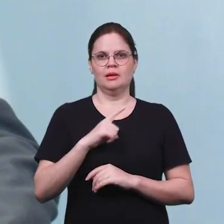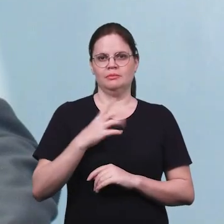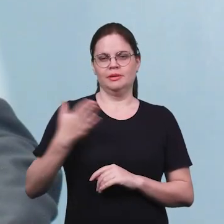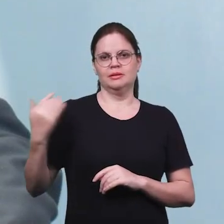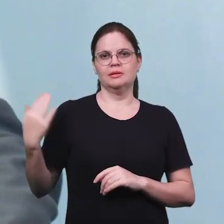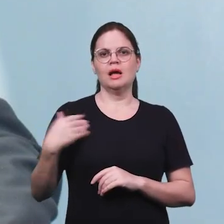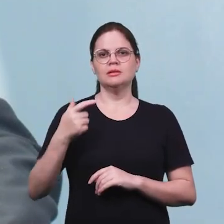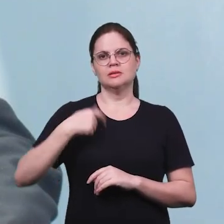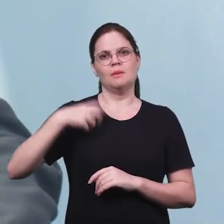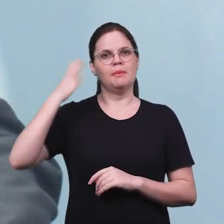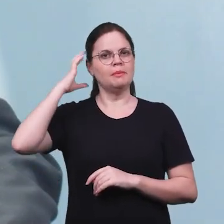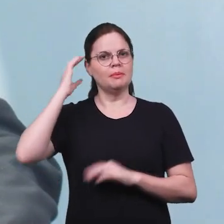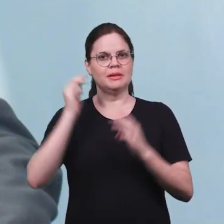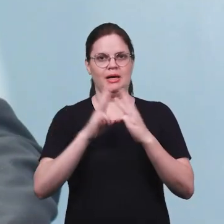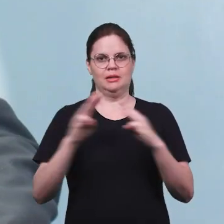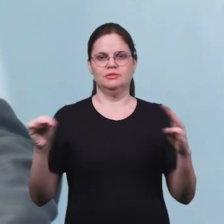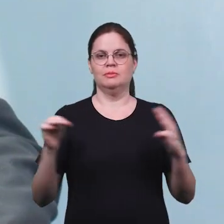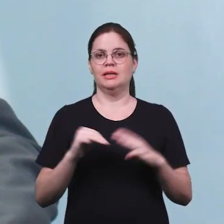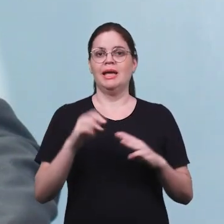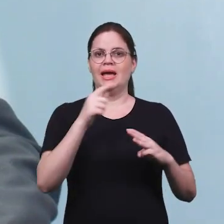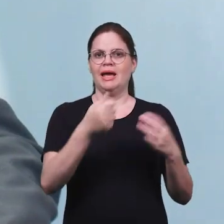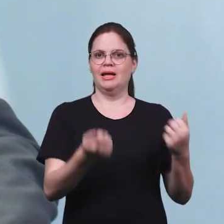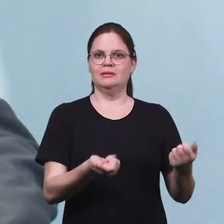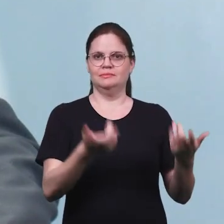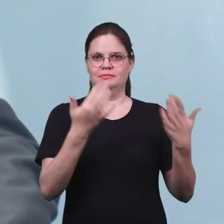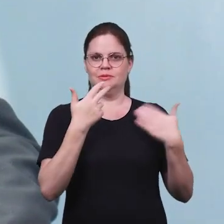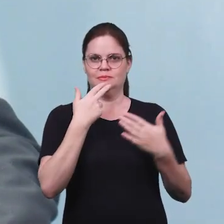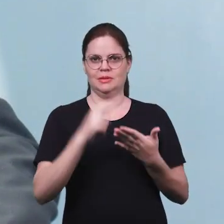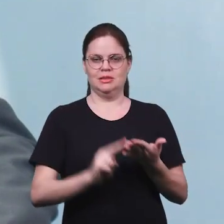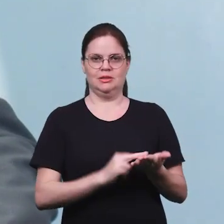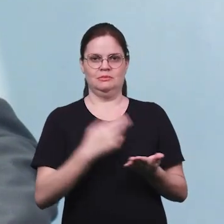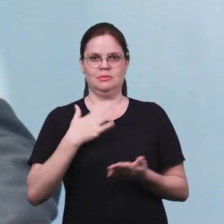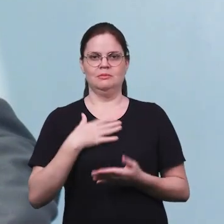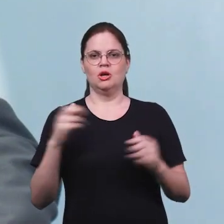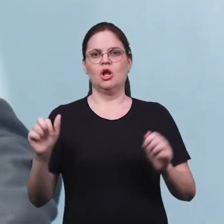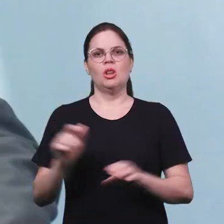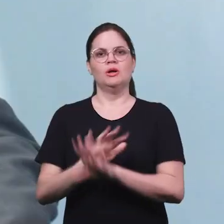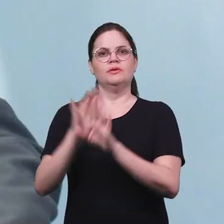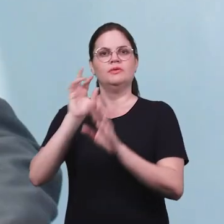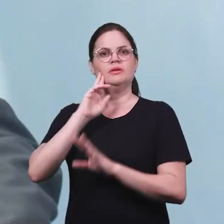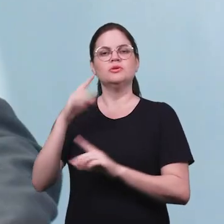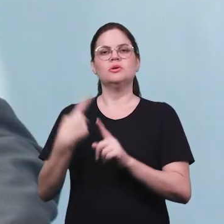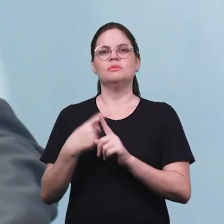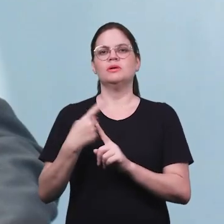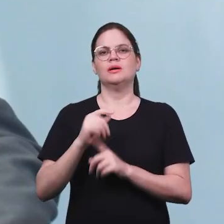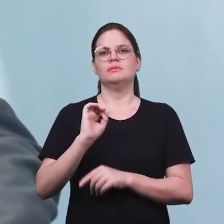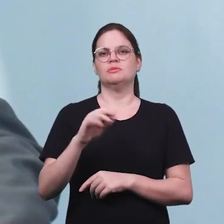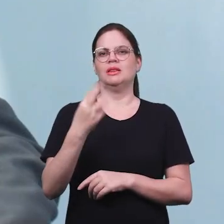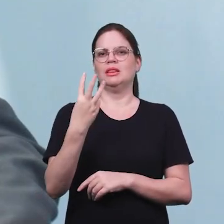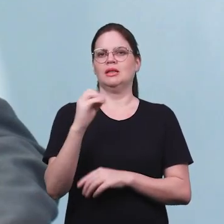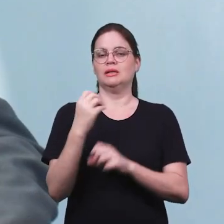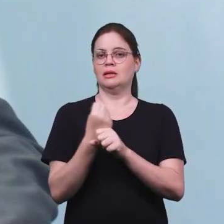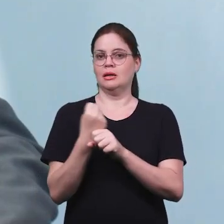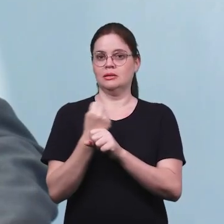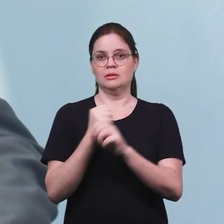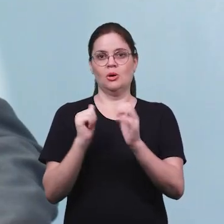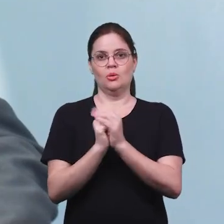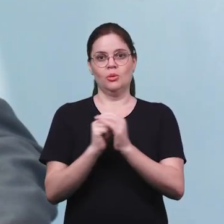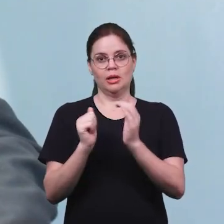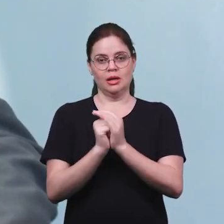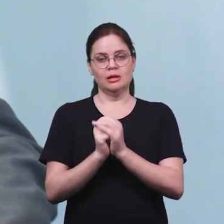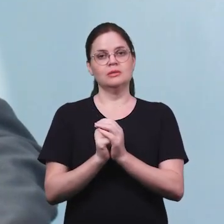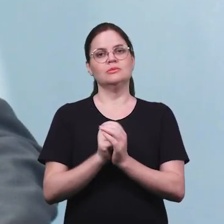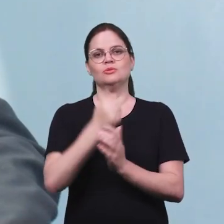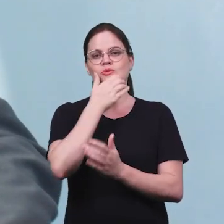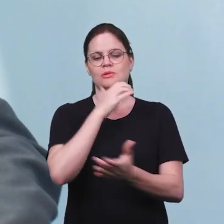irmã mandou glorificando a Deus porque depois de quase 30 anos orando, o